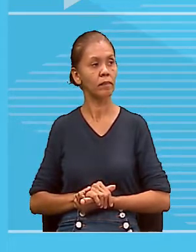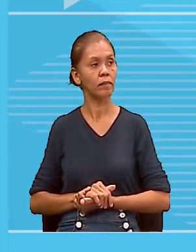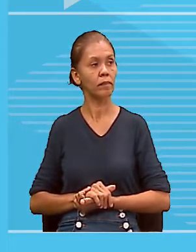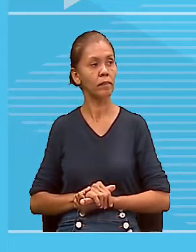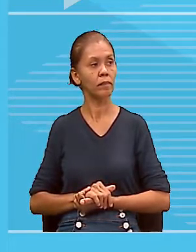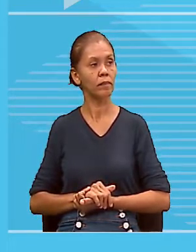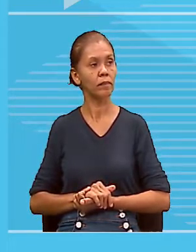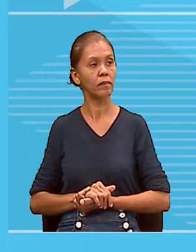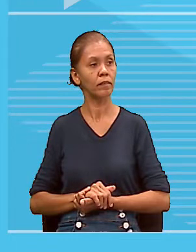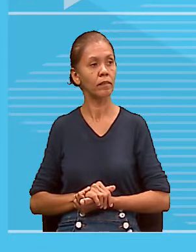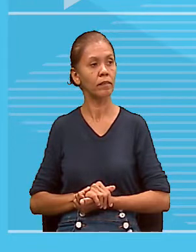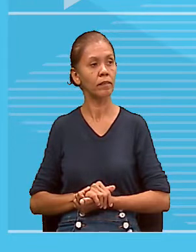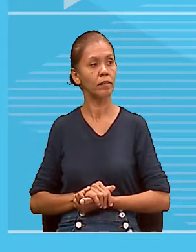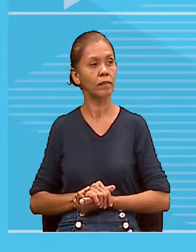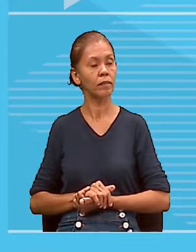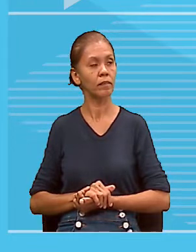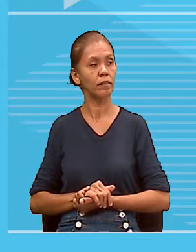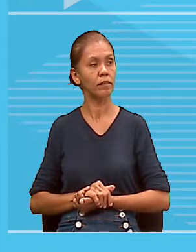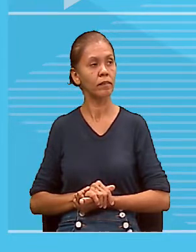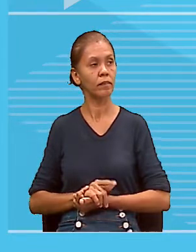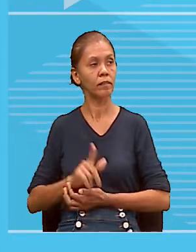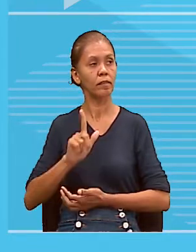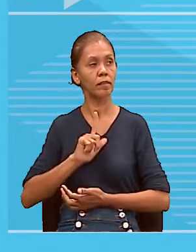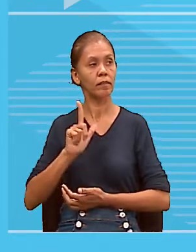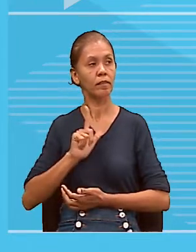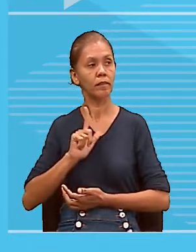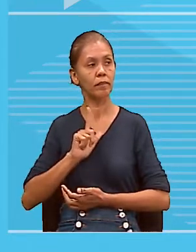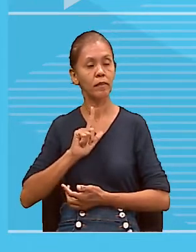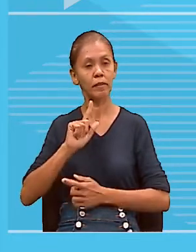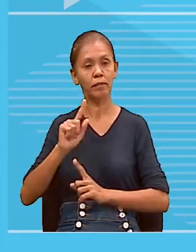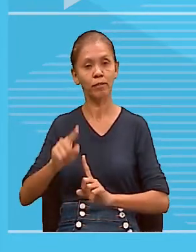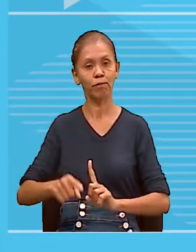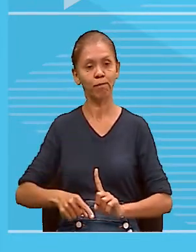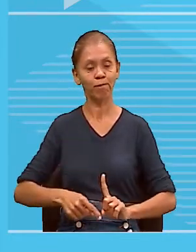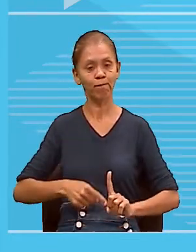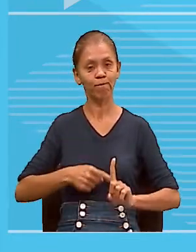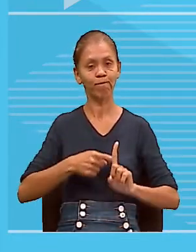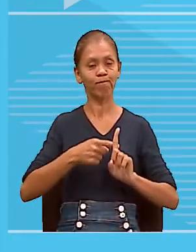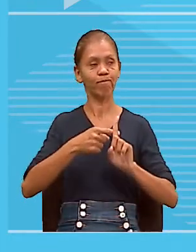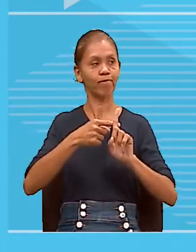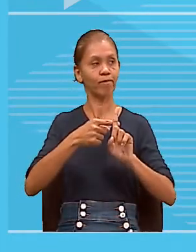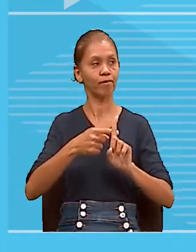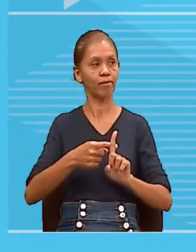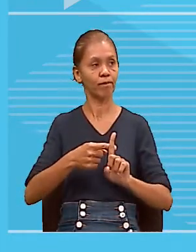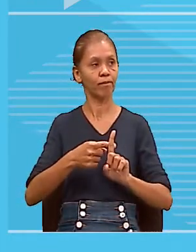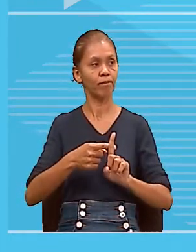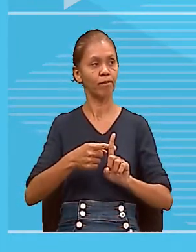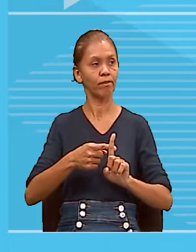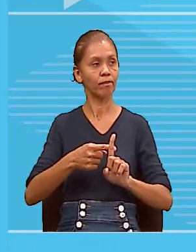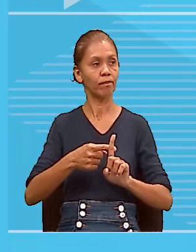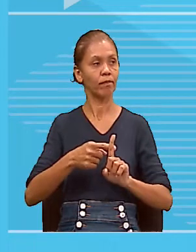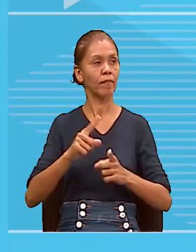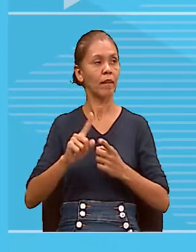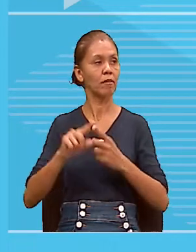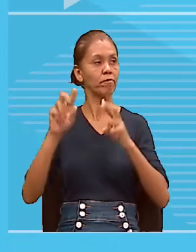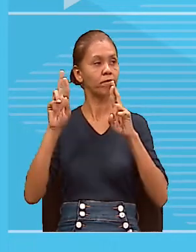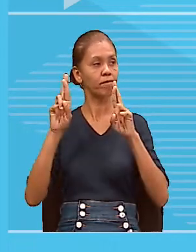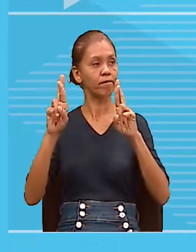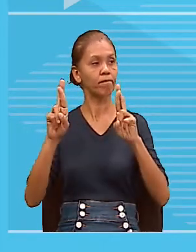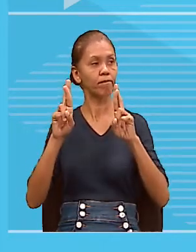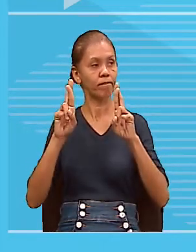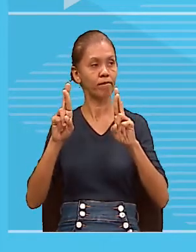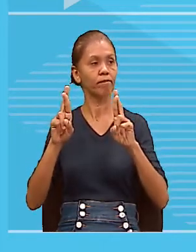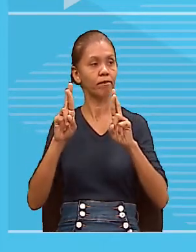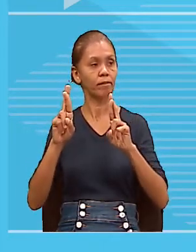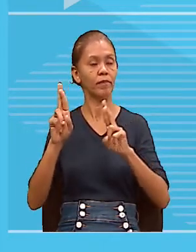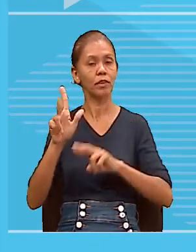o otimismo e a esperança esse cara aí ó é o presidente sorridente que vem